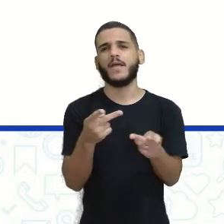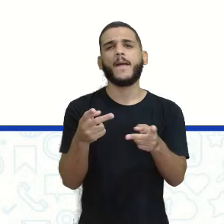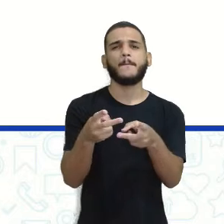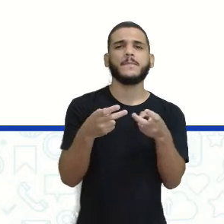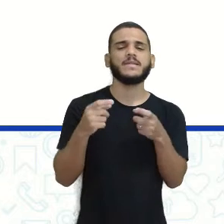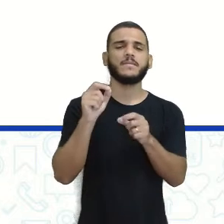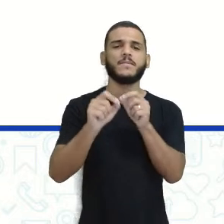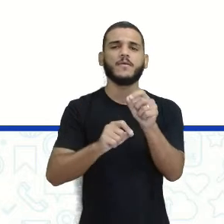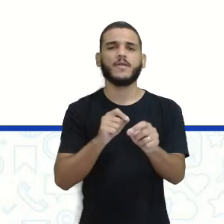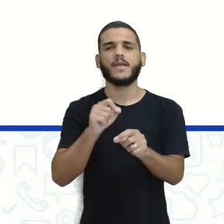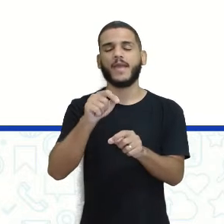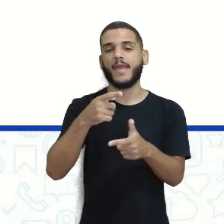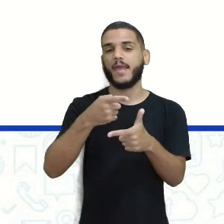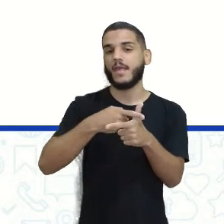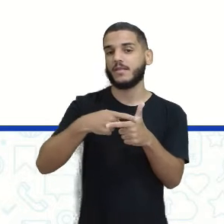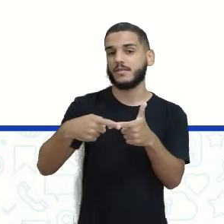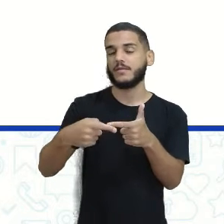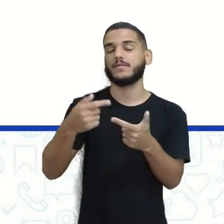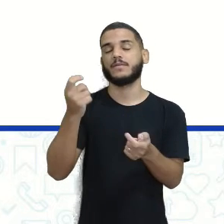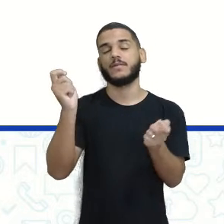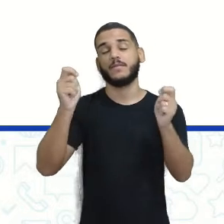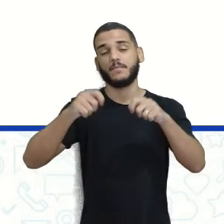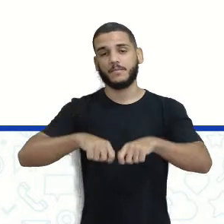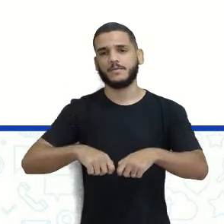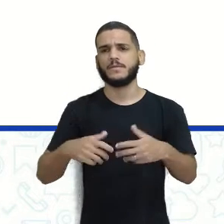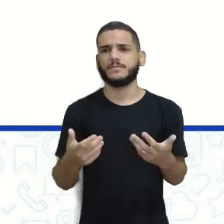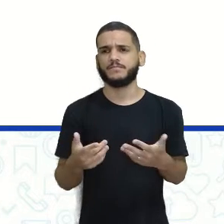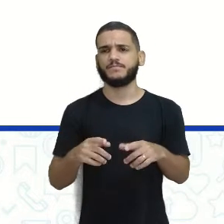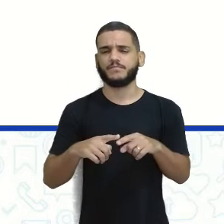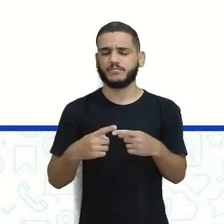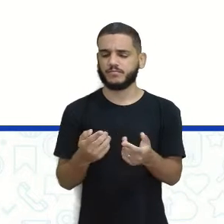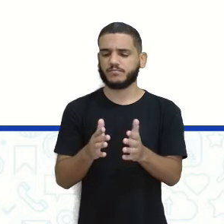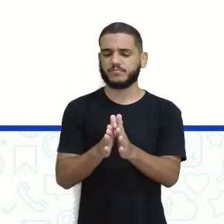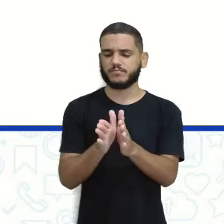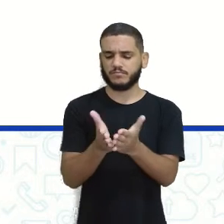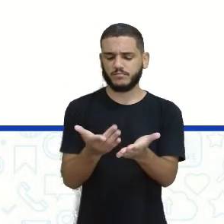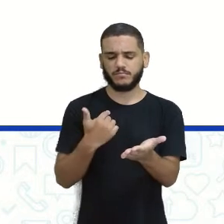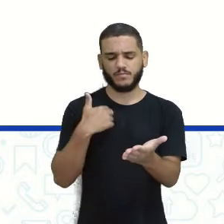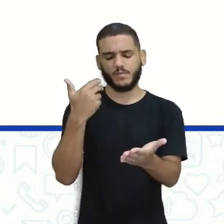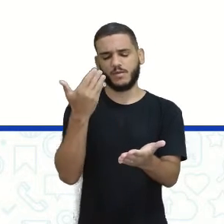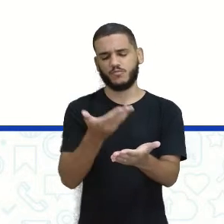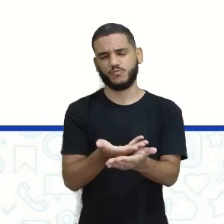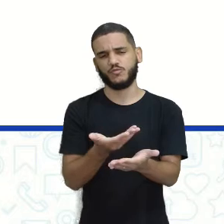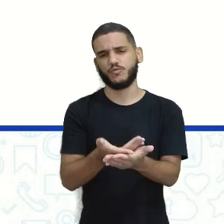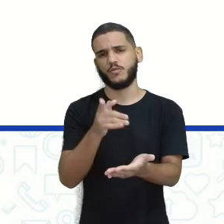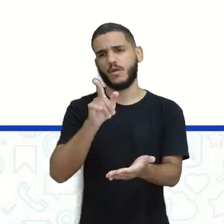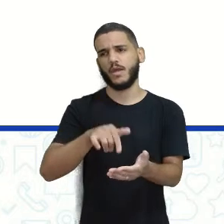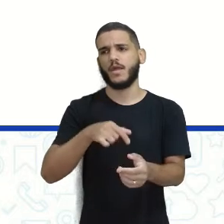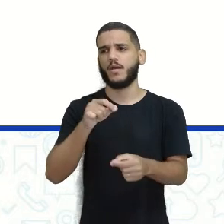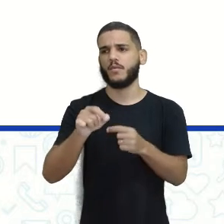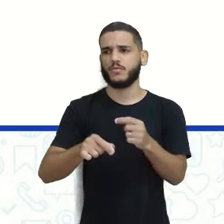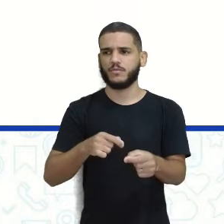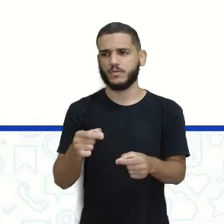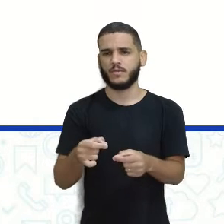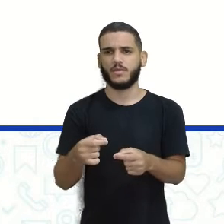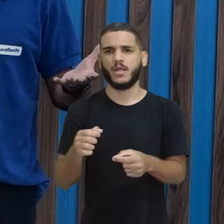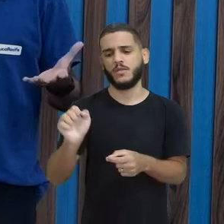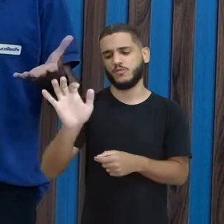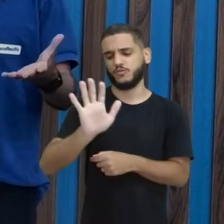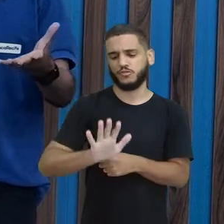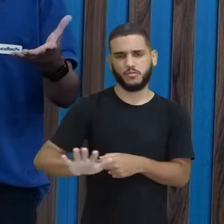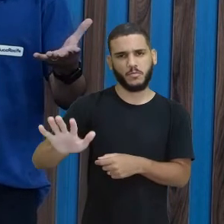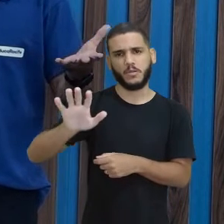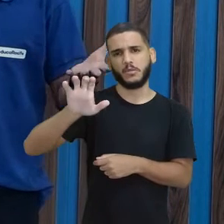a divisão da probabilidade. Ô, Ricardinho, mas no livro que eu estudo tem assim, é o espaço equiprovável